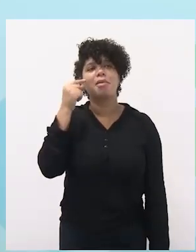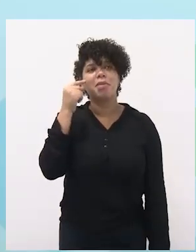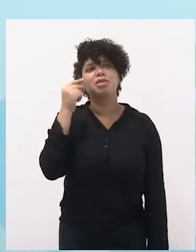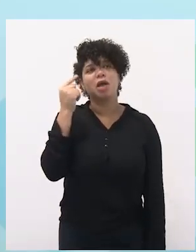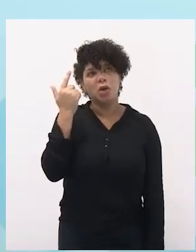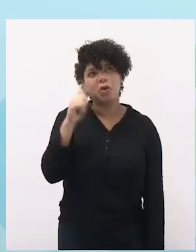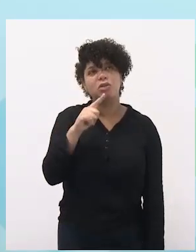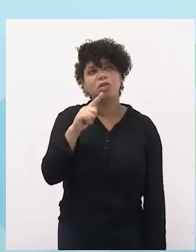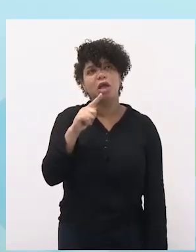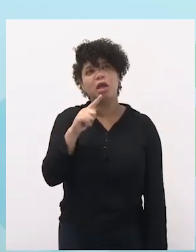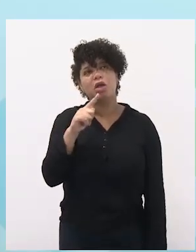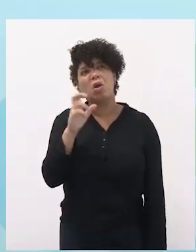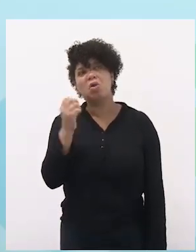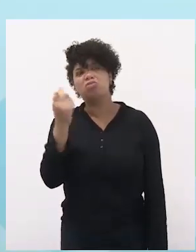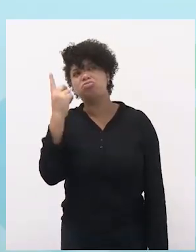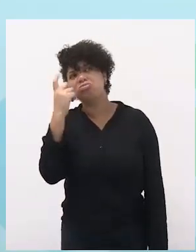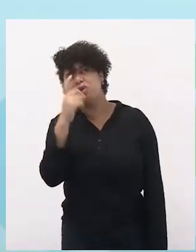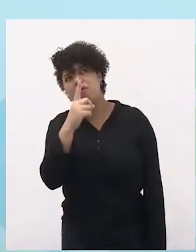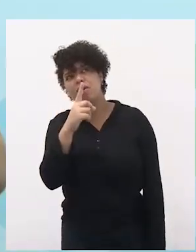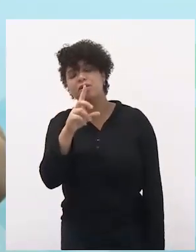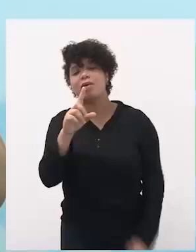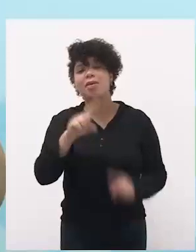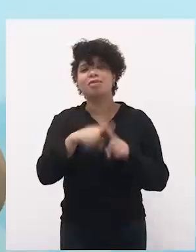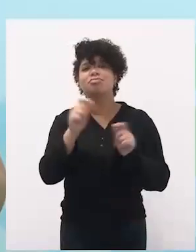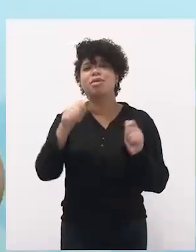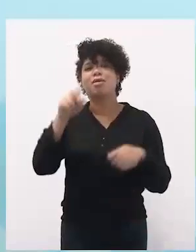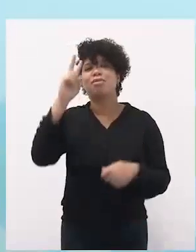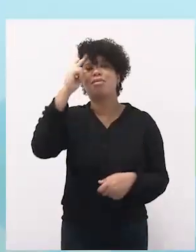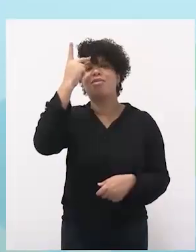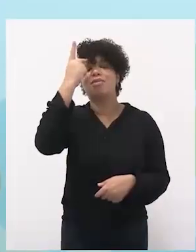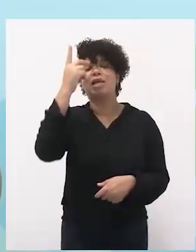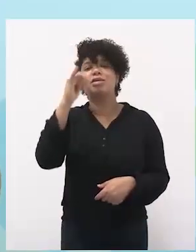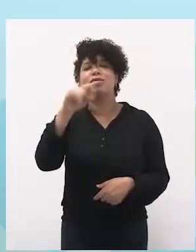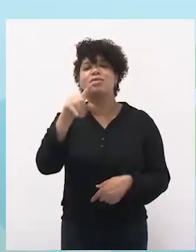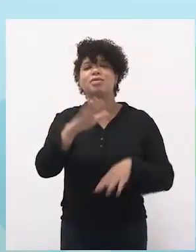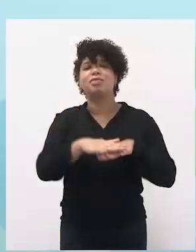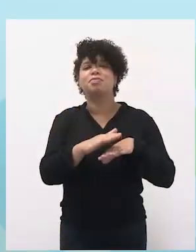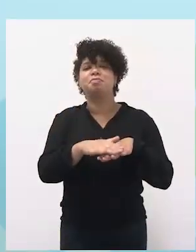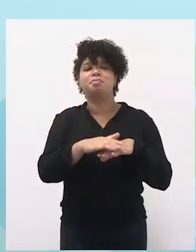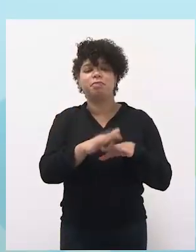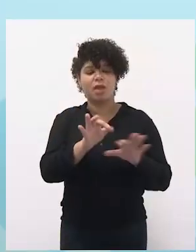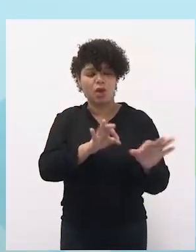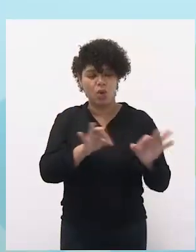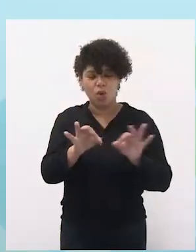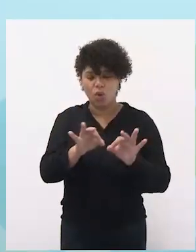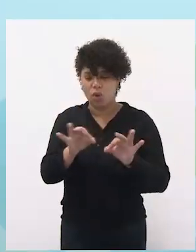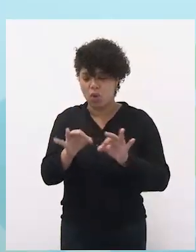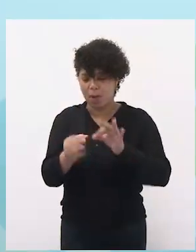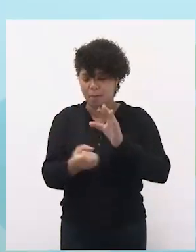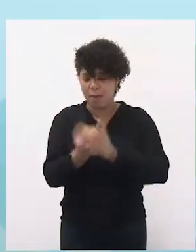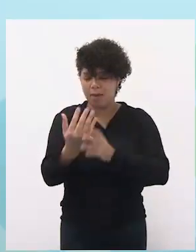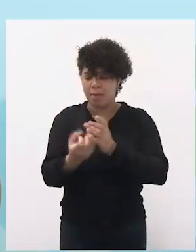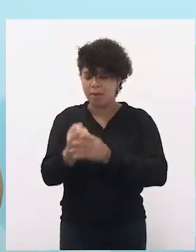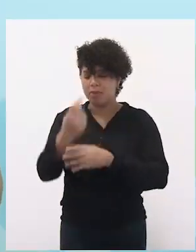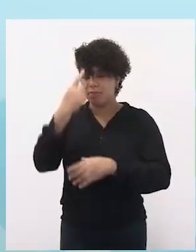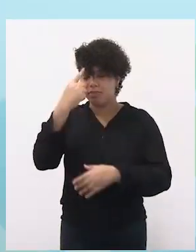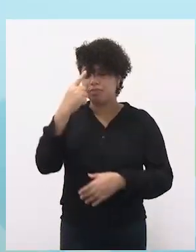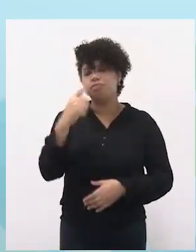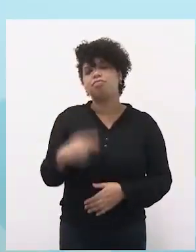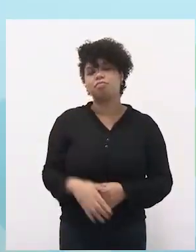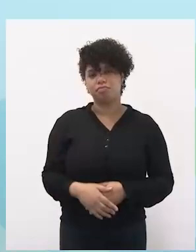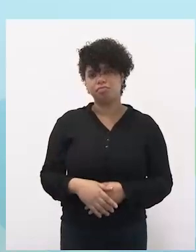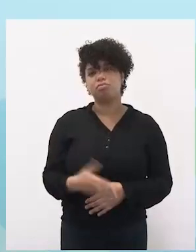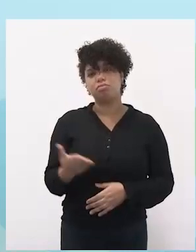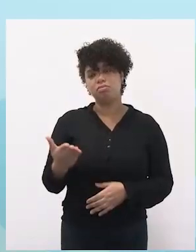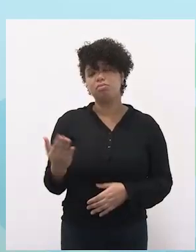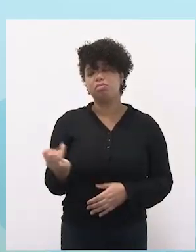vocês começam a mexer, vocês criam, tem um outro mundo, outras ideias, e isso que é o enriquecedor. Então, a gente